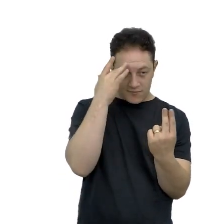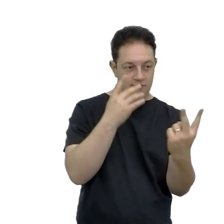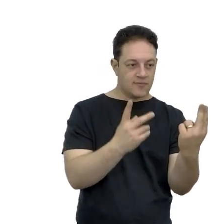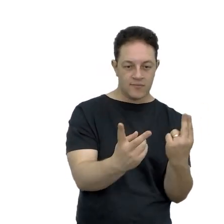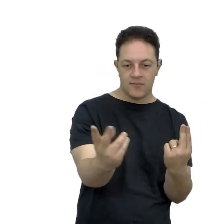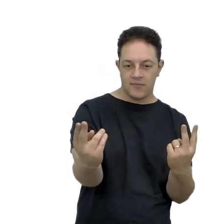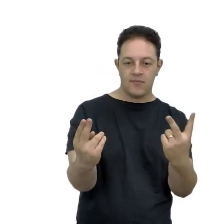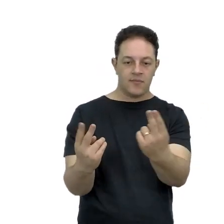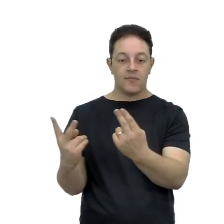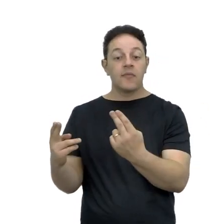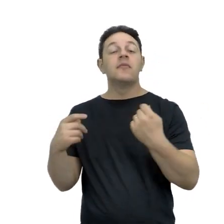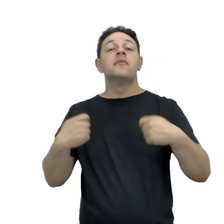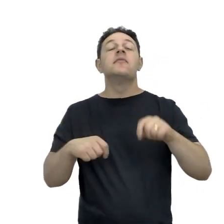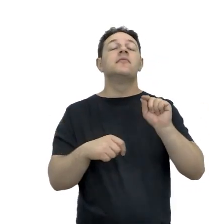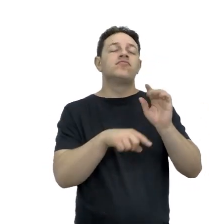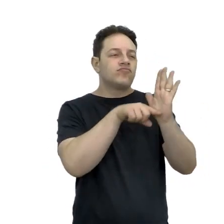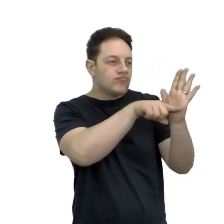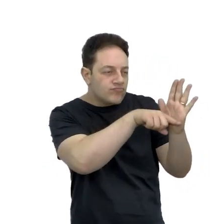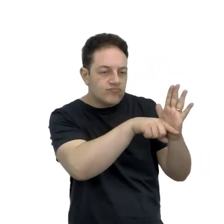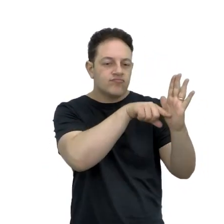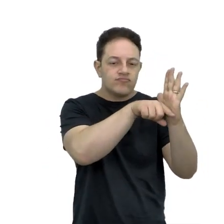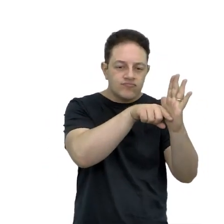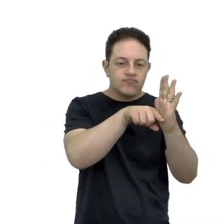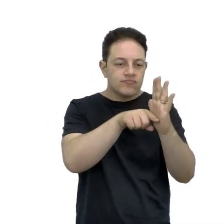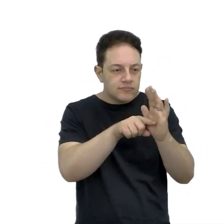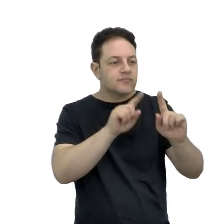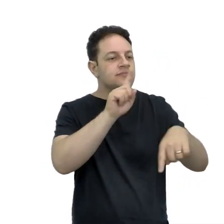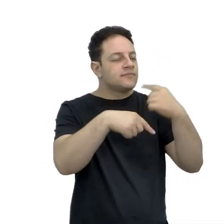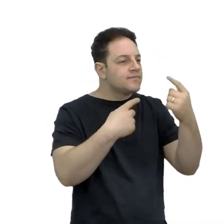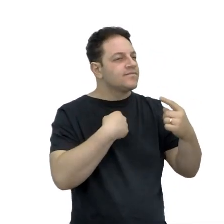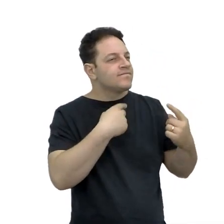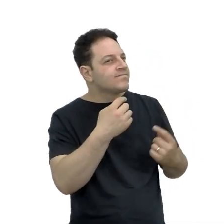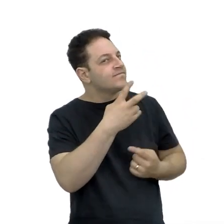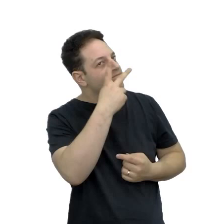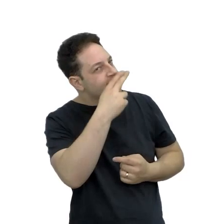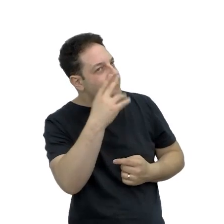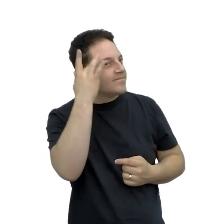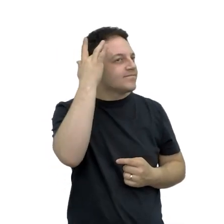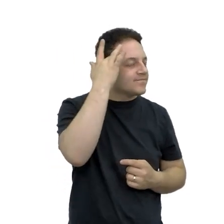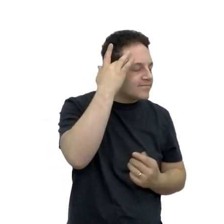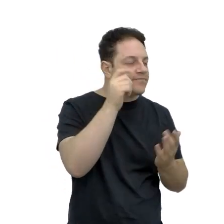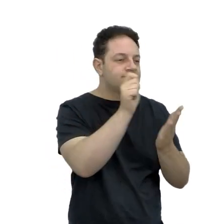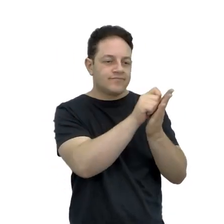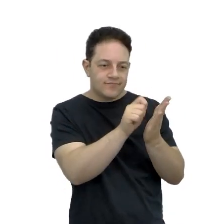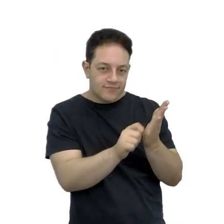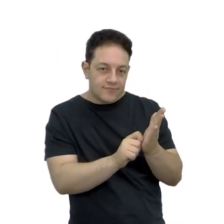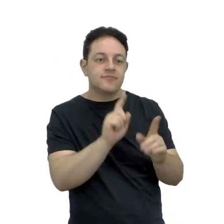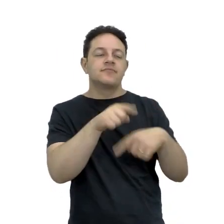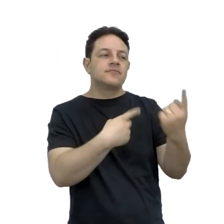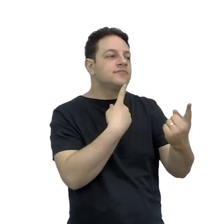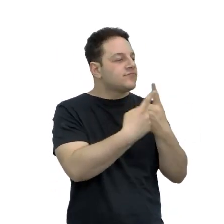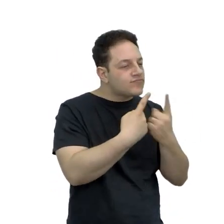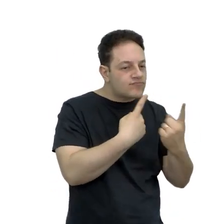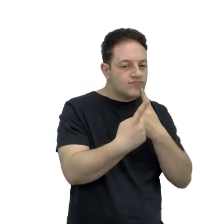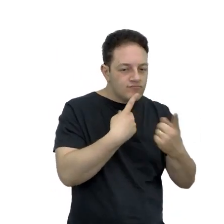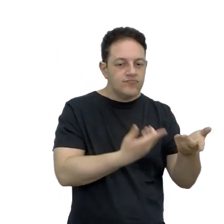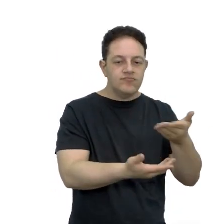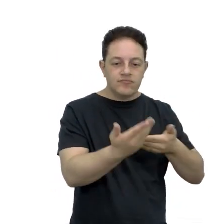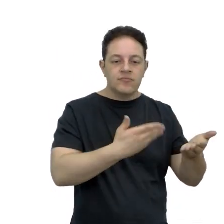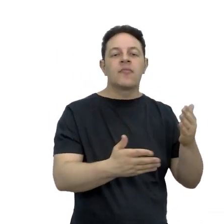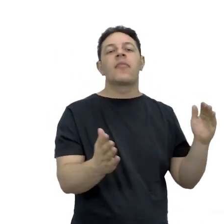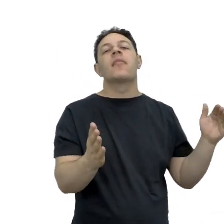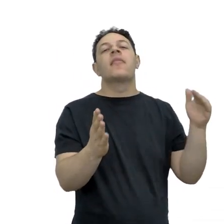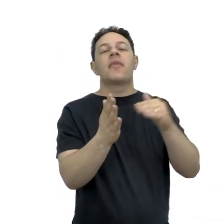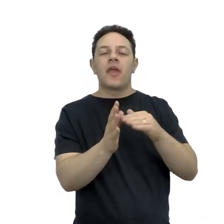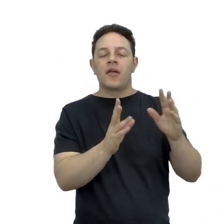de pesquisa, formulação de hipóteses e discussão, até a